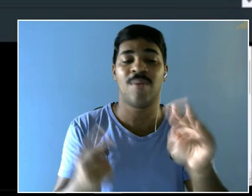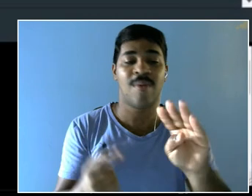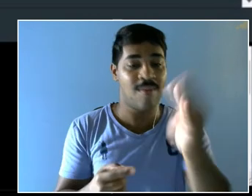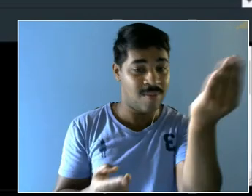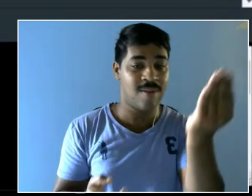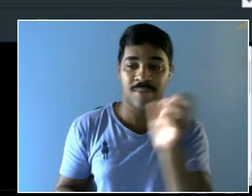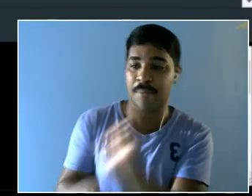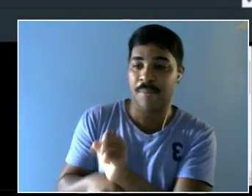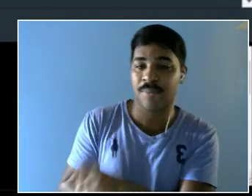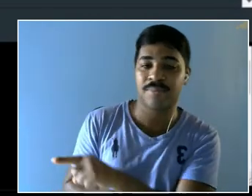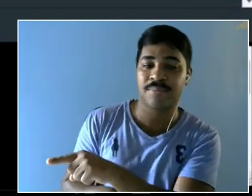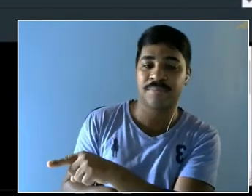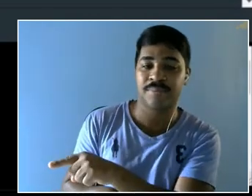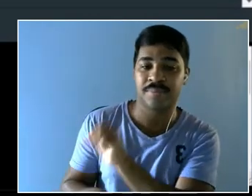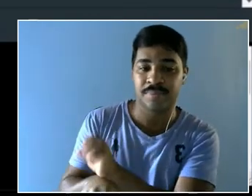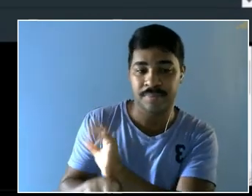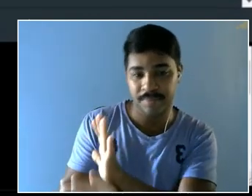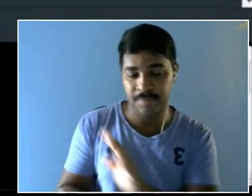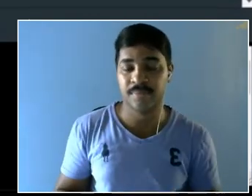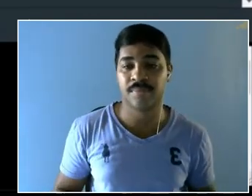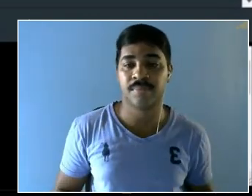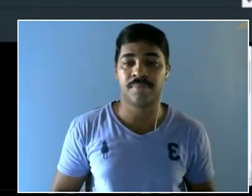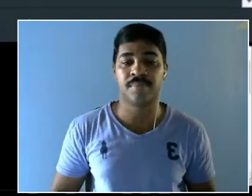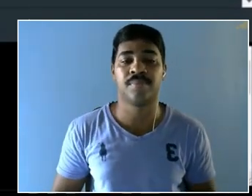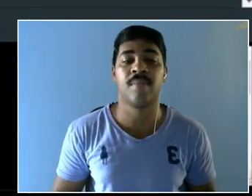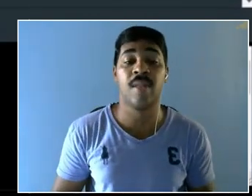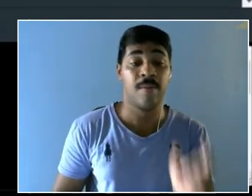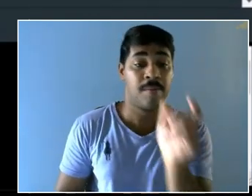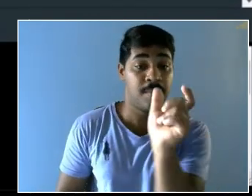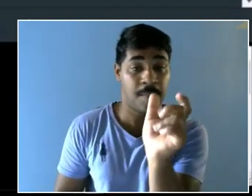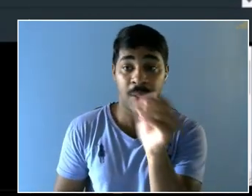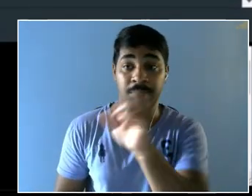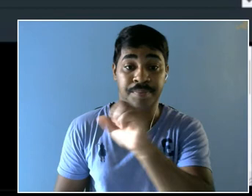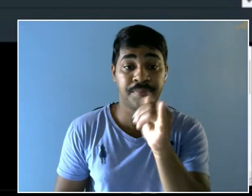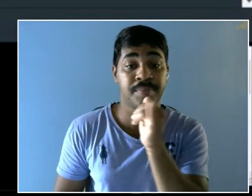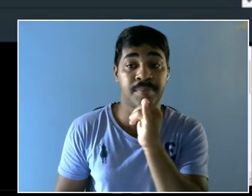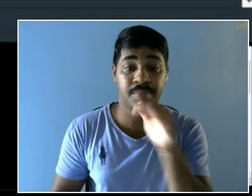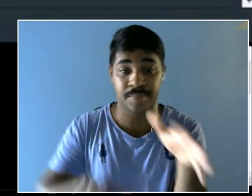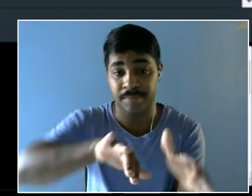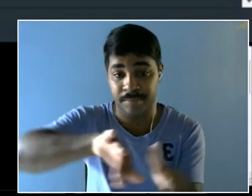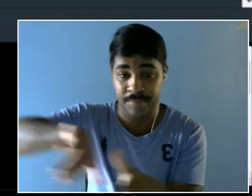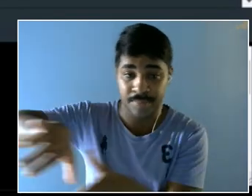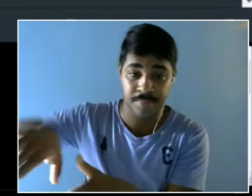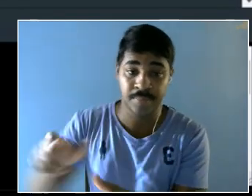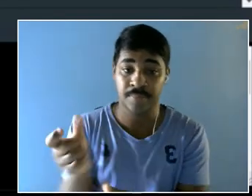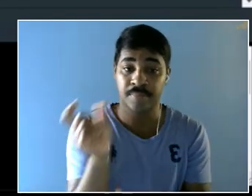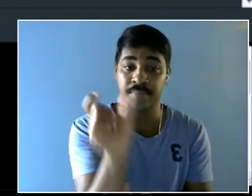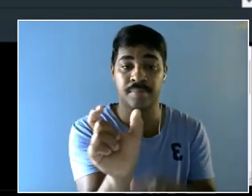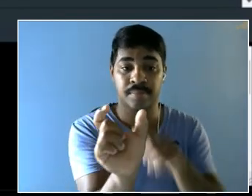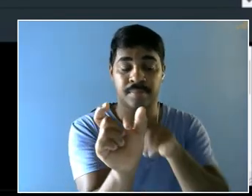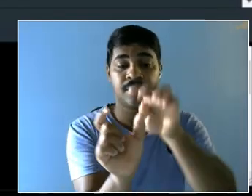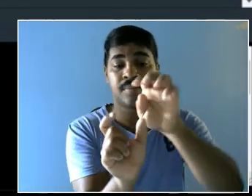enquanto, ele permite que você repita as coisas e controle a execução de uma